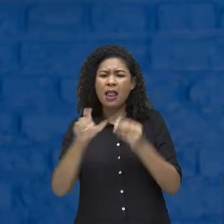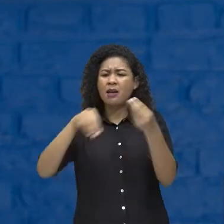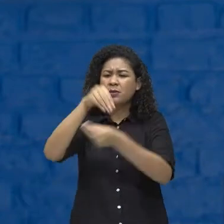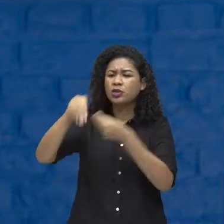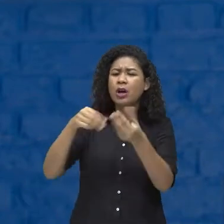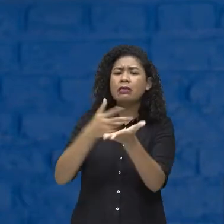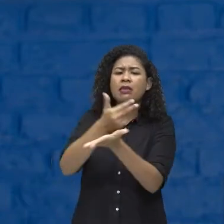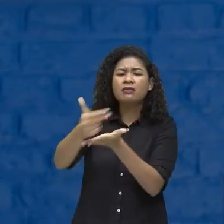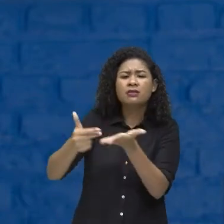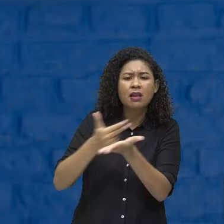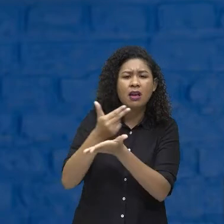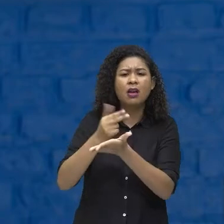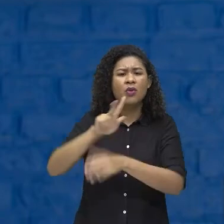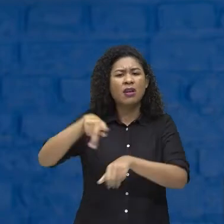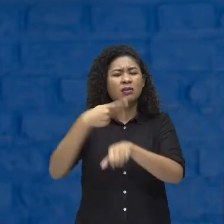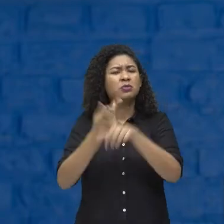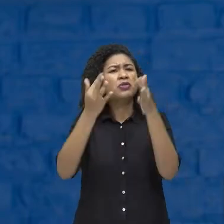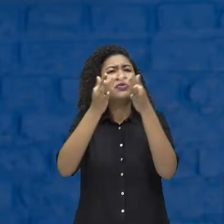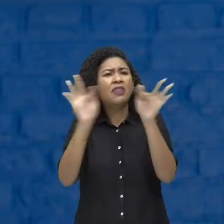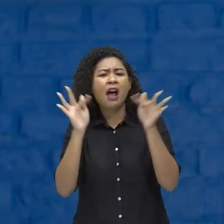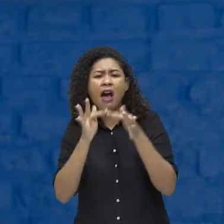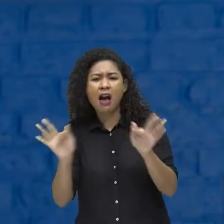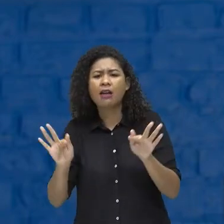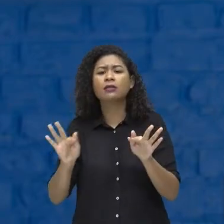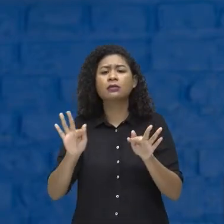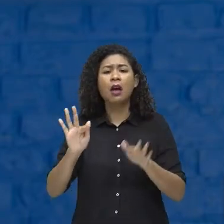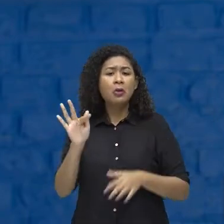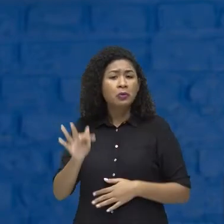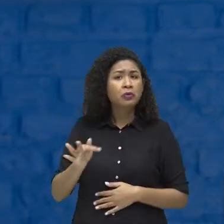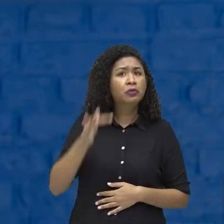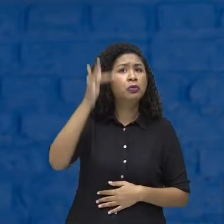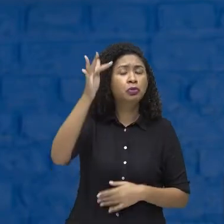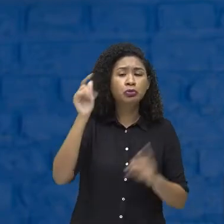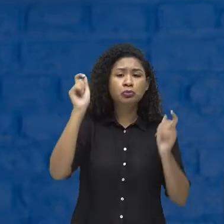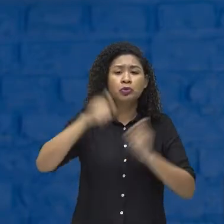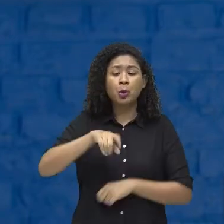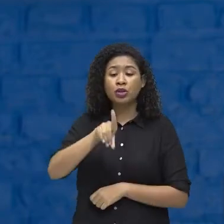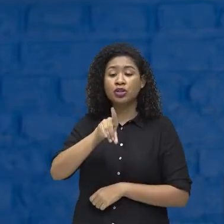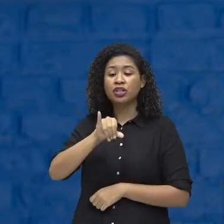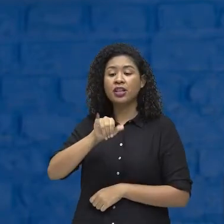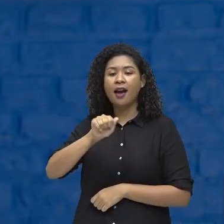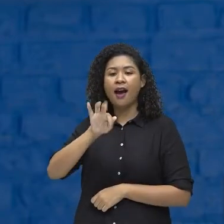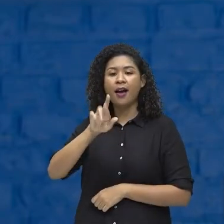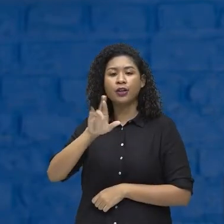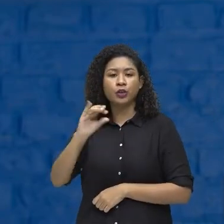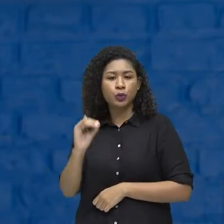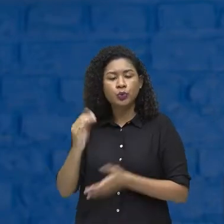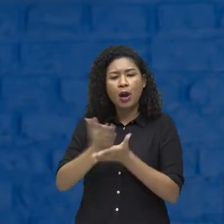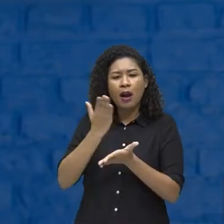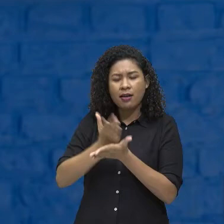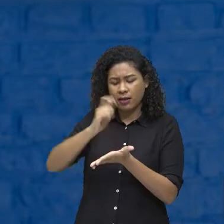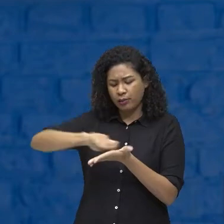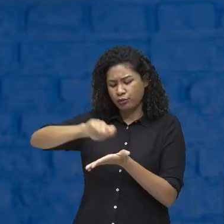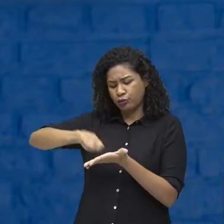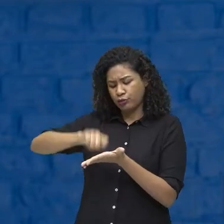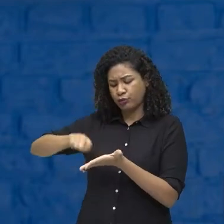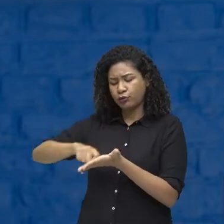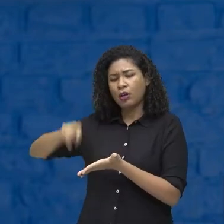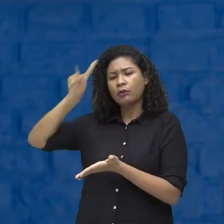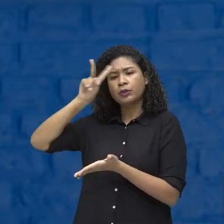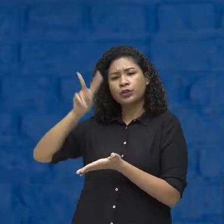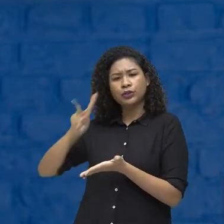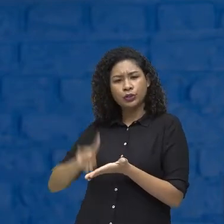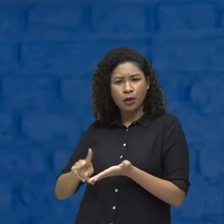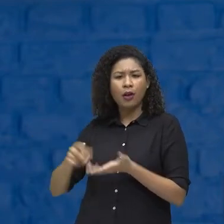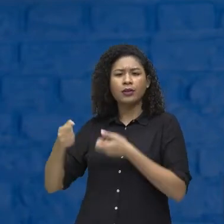virando frases. Né? E aí, quem sabe, lá na frente você tem até um diário de si mesmo. Né? Passado um tempo, você pode